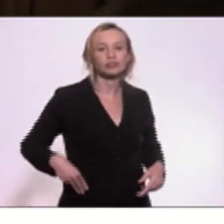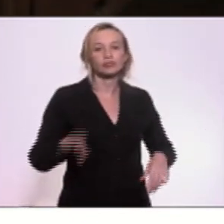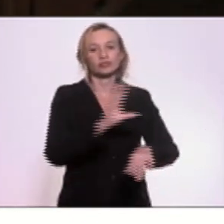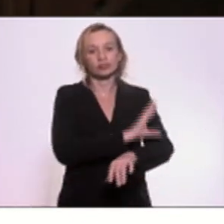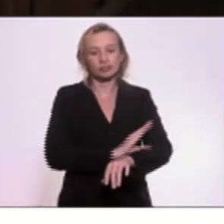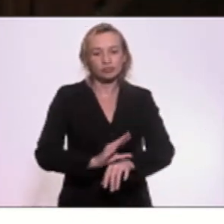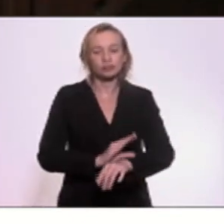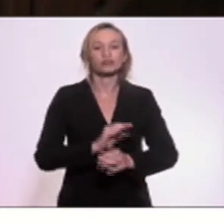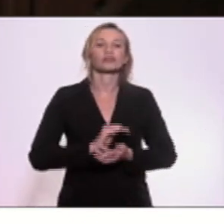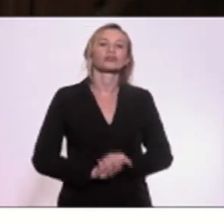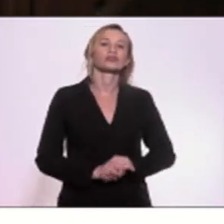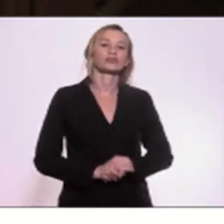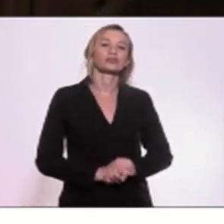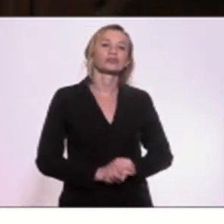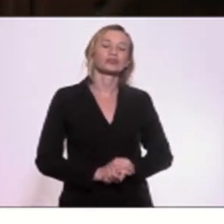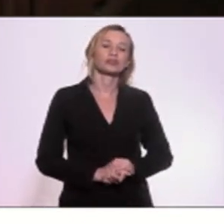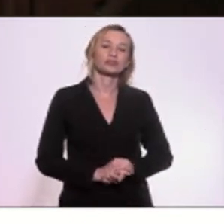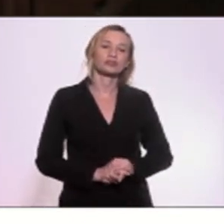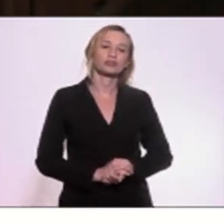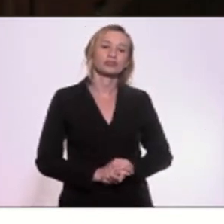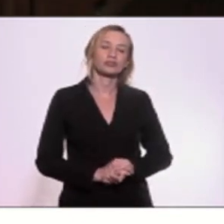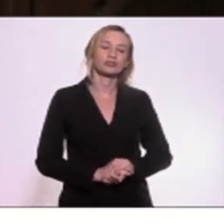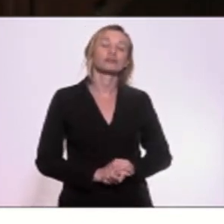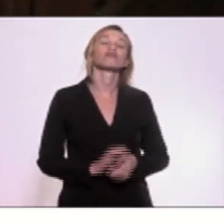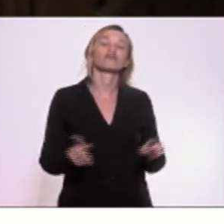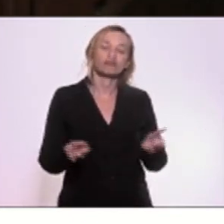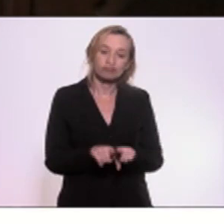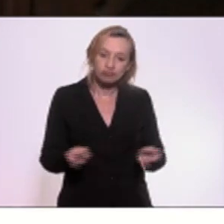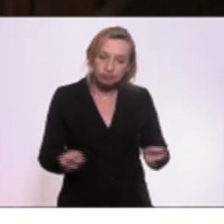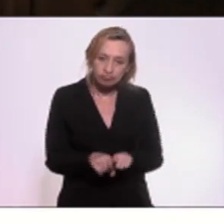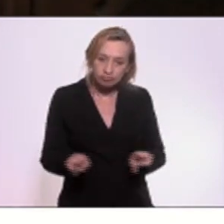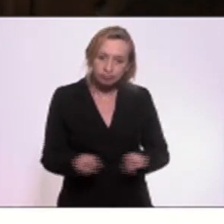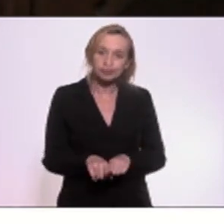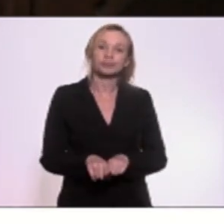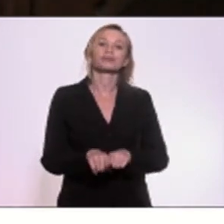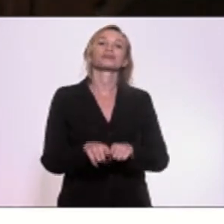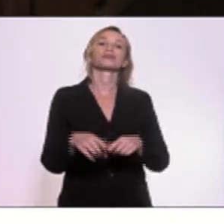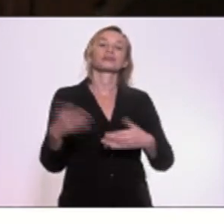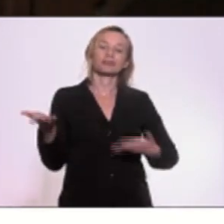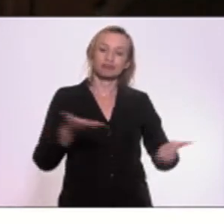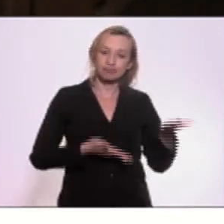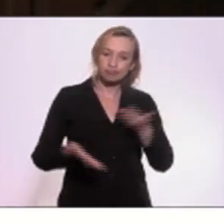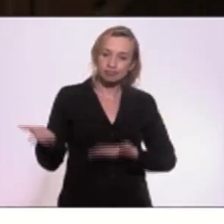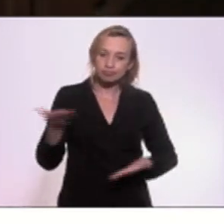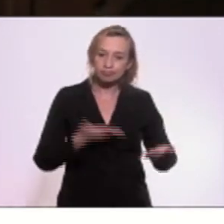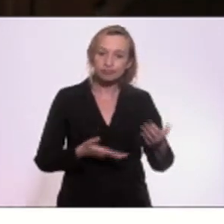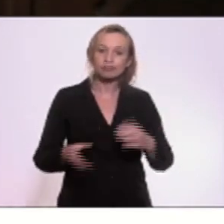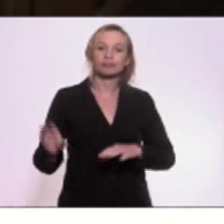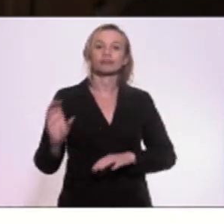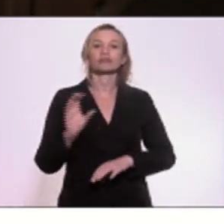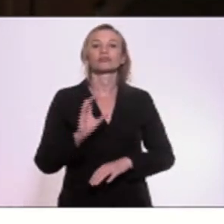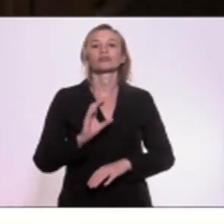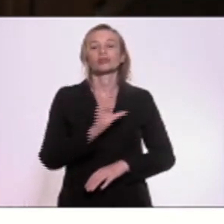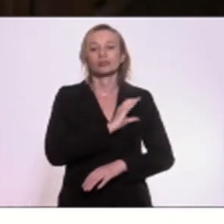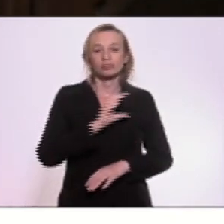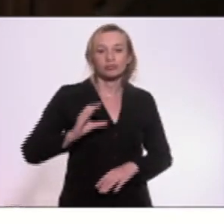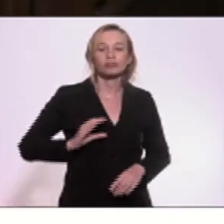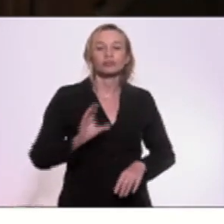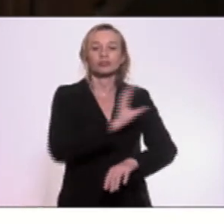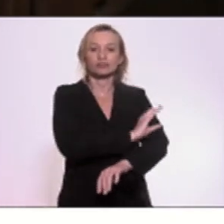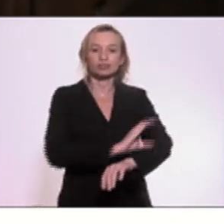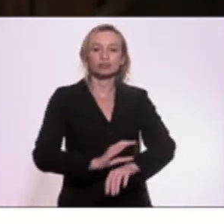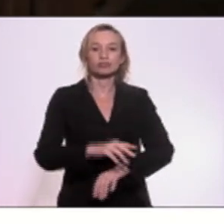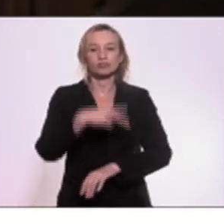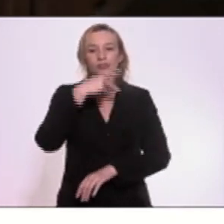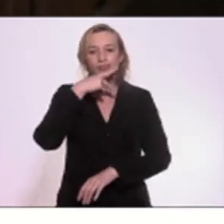cultura. E também teve a participação das comissões de cultura do